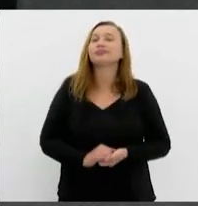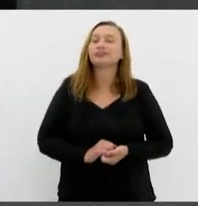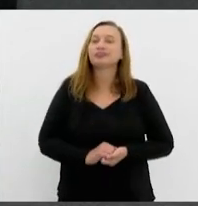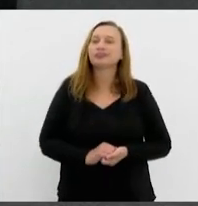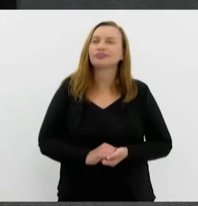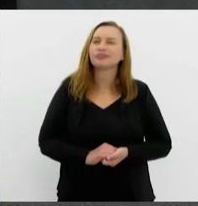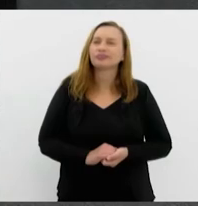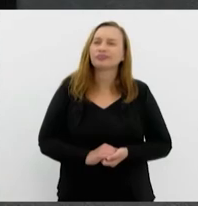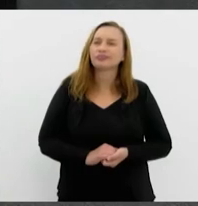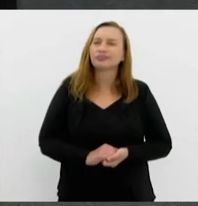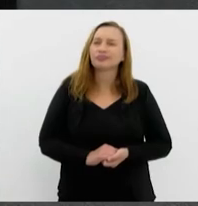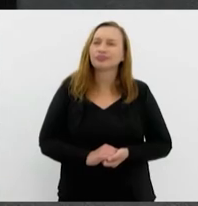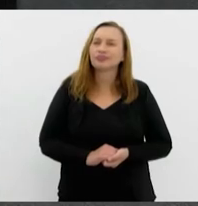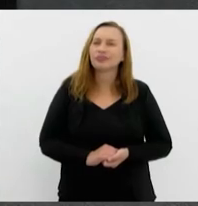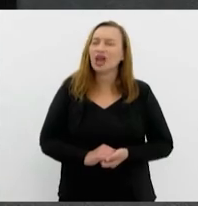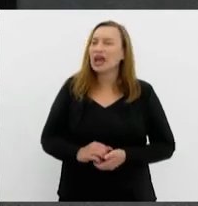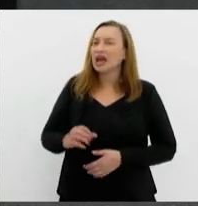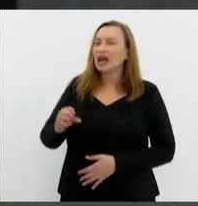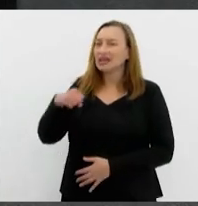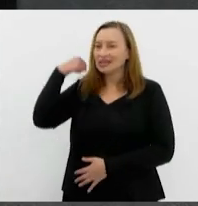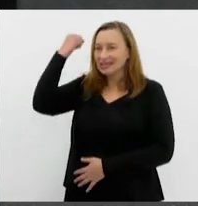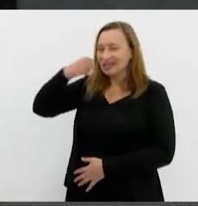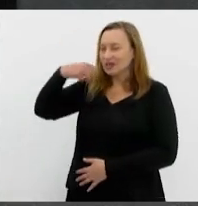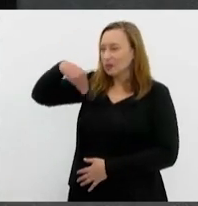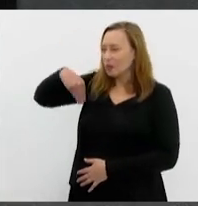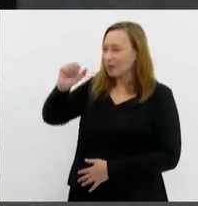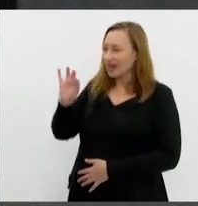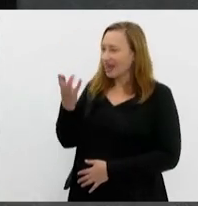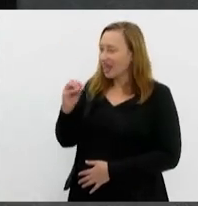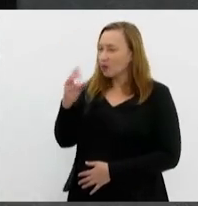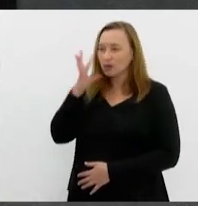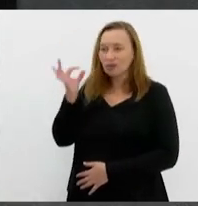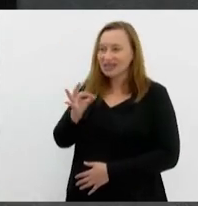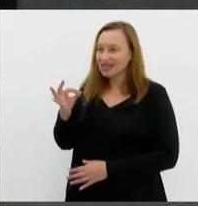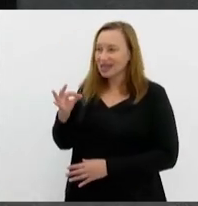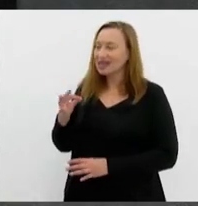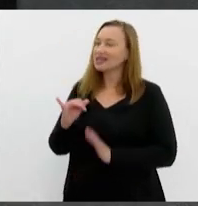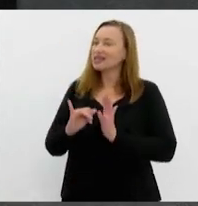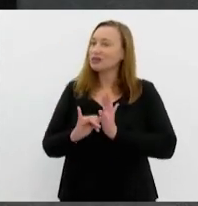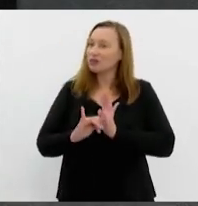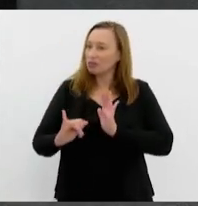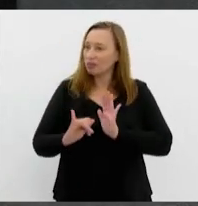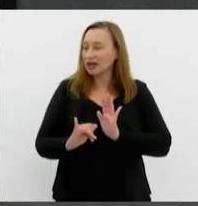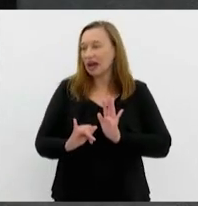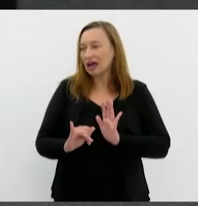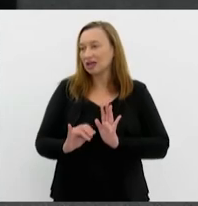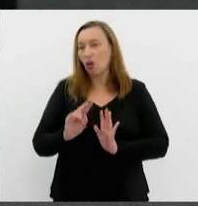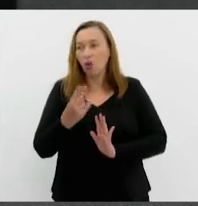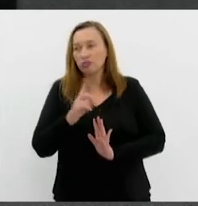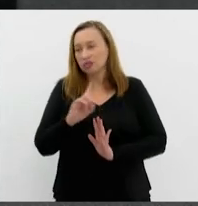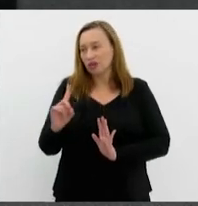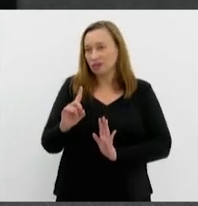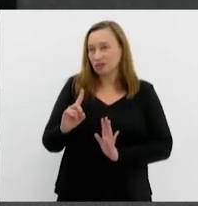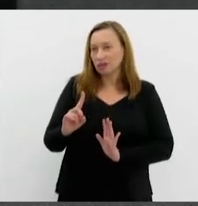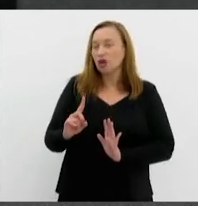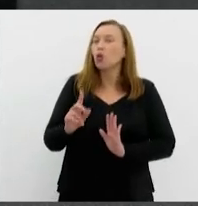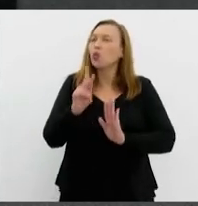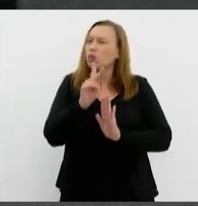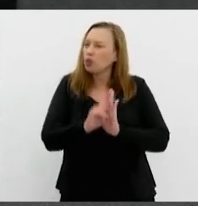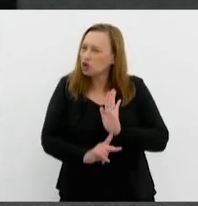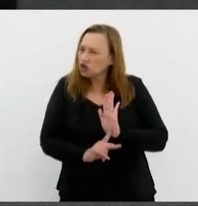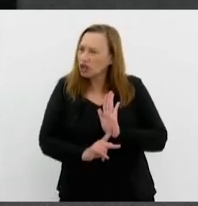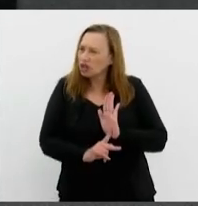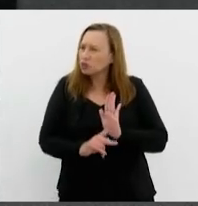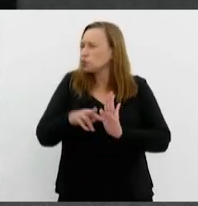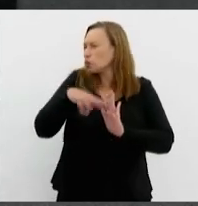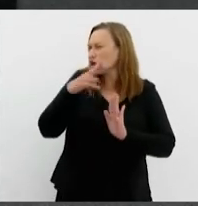aliás, senador Marquinhos, não sei se foi publicado ou não, eu falei com o presidente ontem, aquela é um projeto de